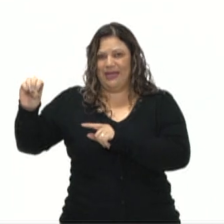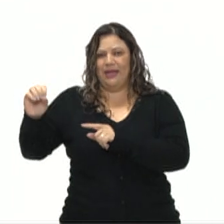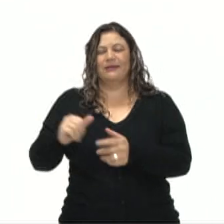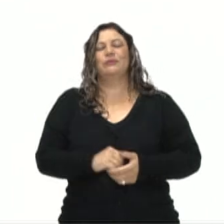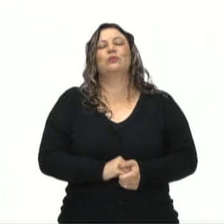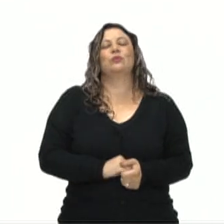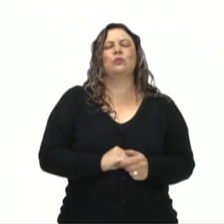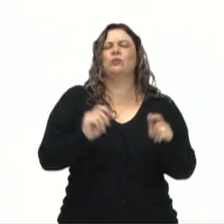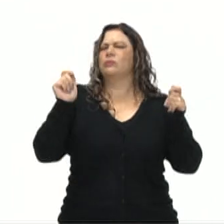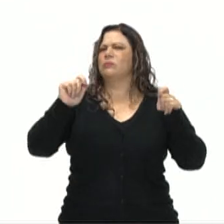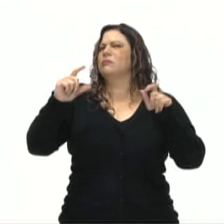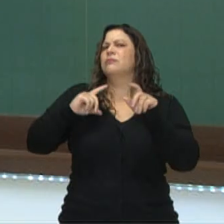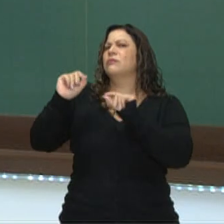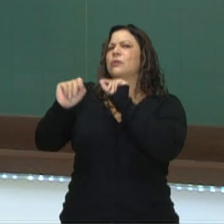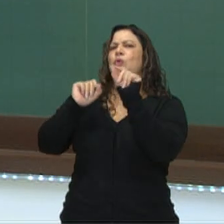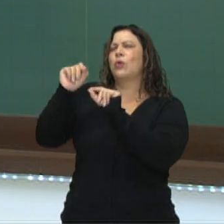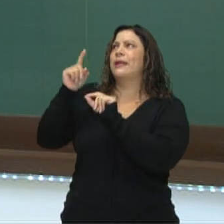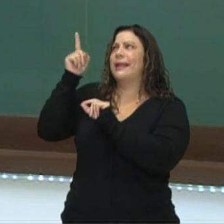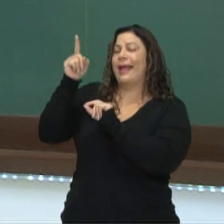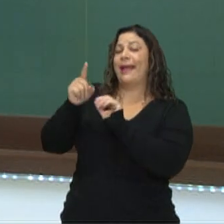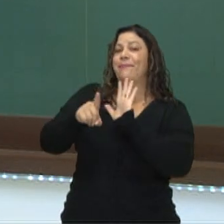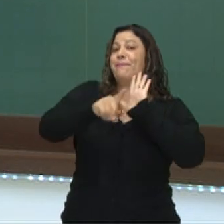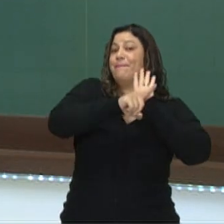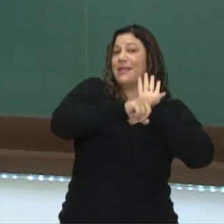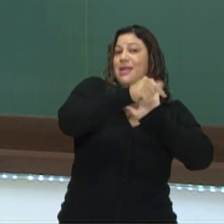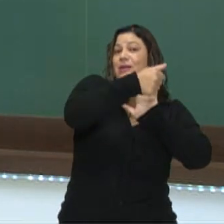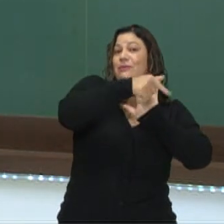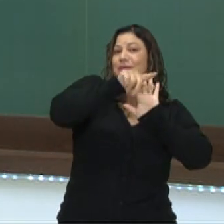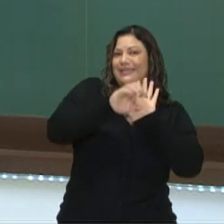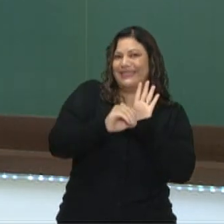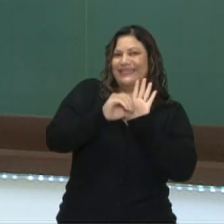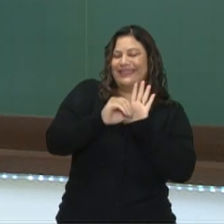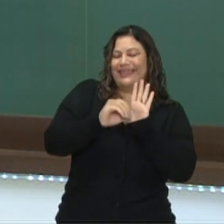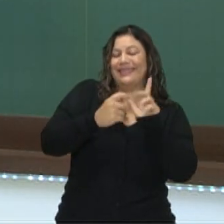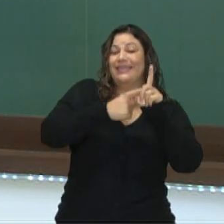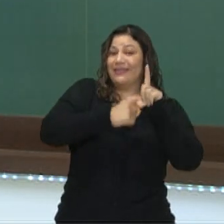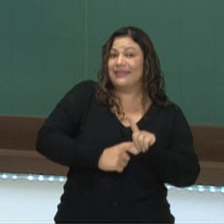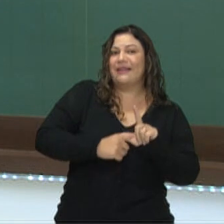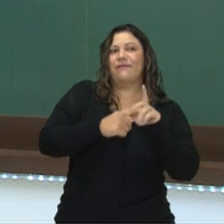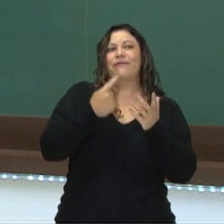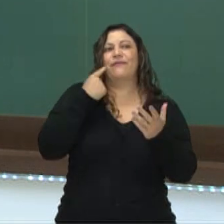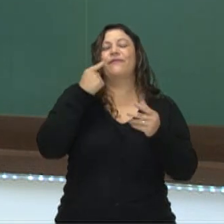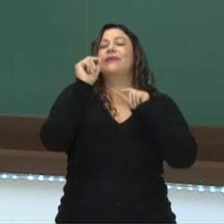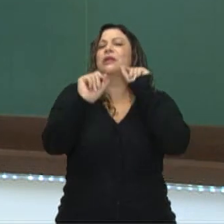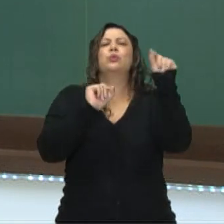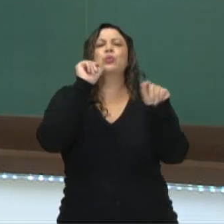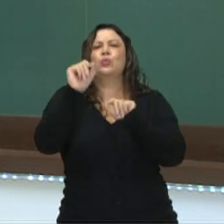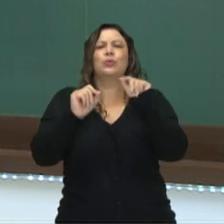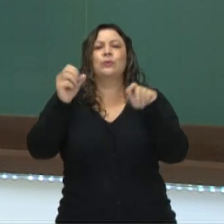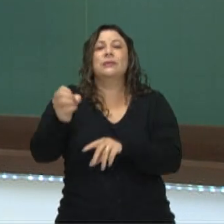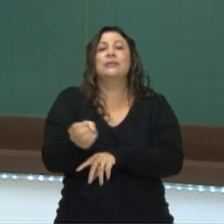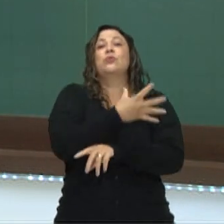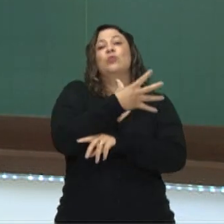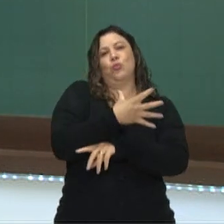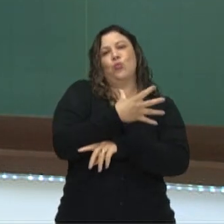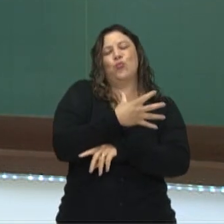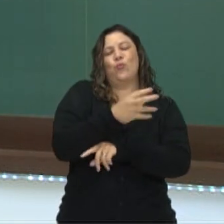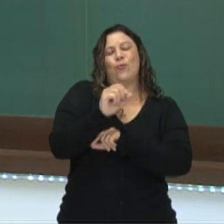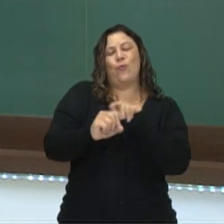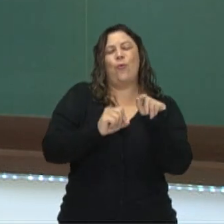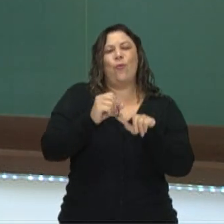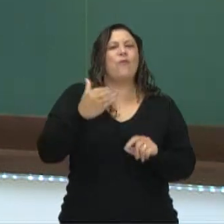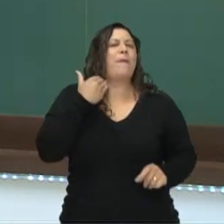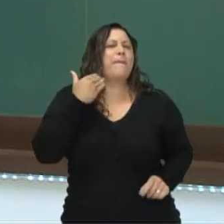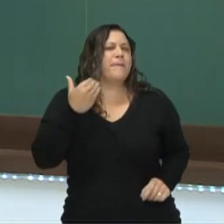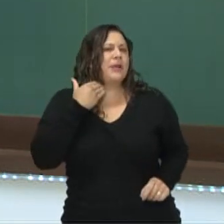que eu recebi, vai descontar os 70 que eu estava devendo. Ou seja, né, qual vai ser o novo saldo da minha conta? O